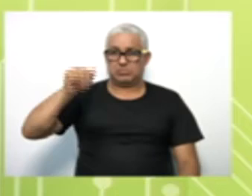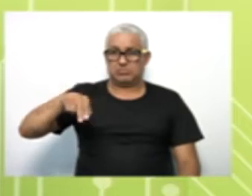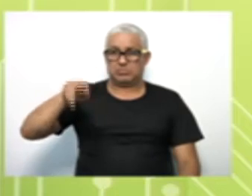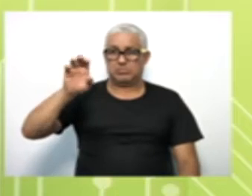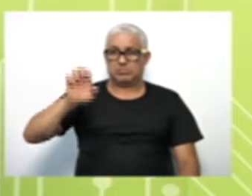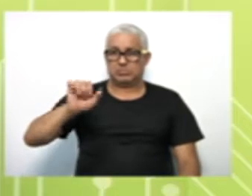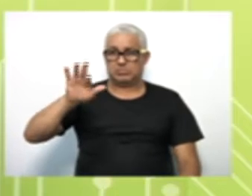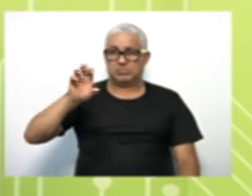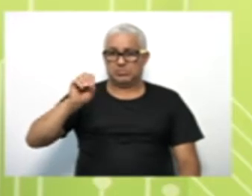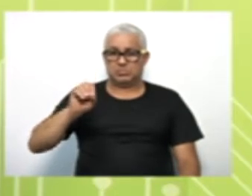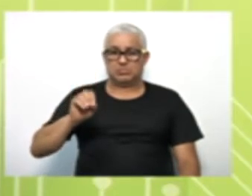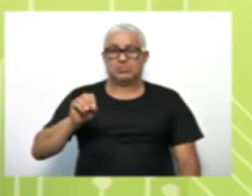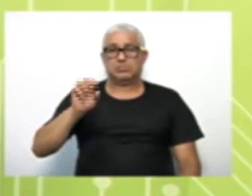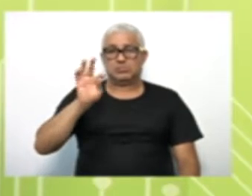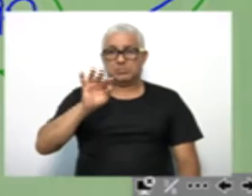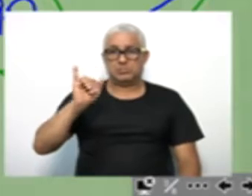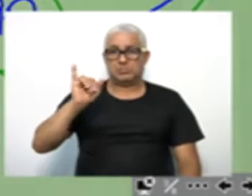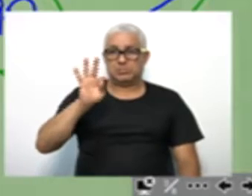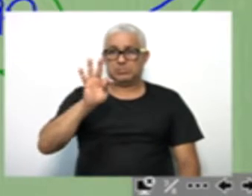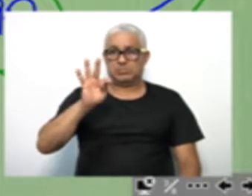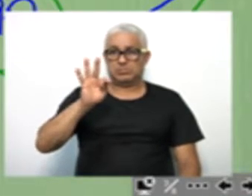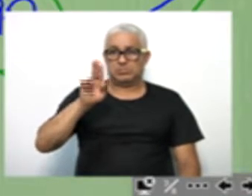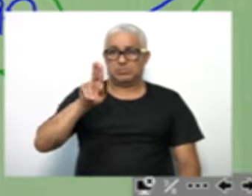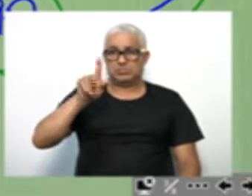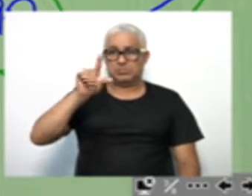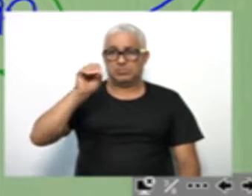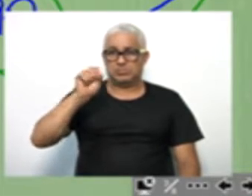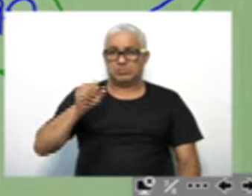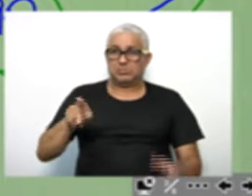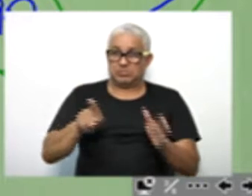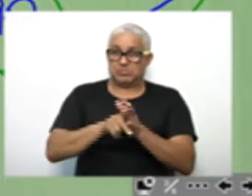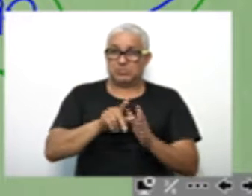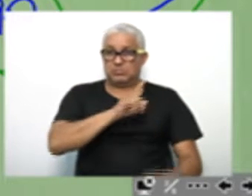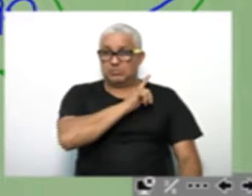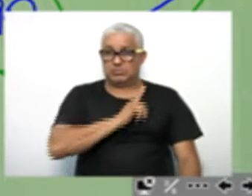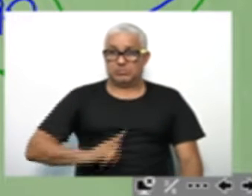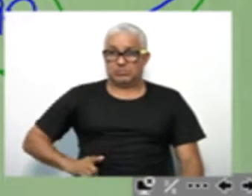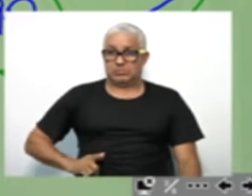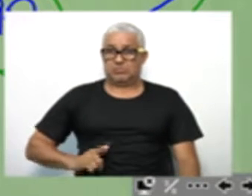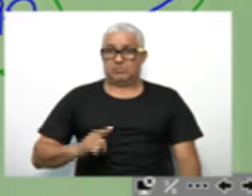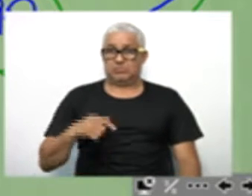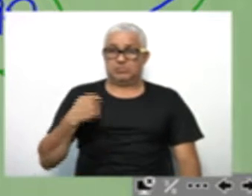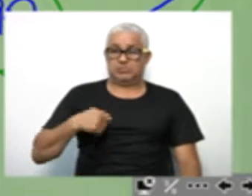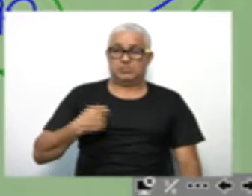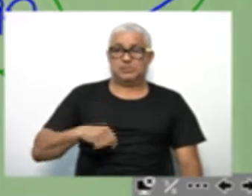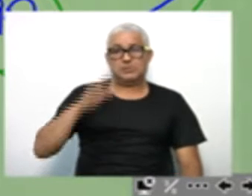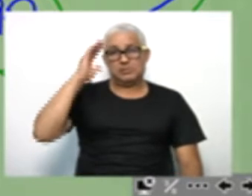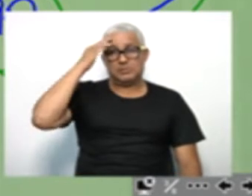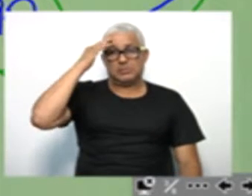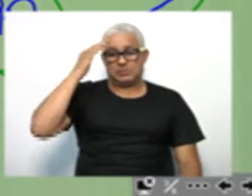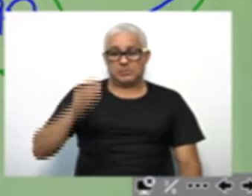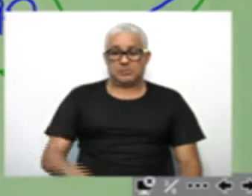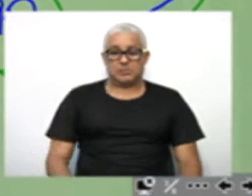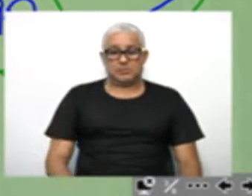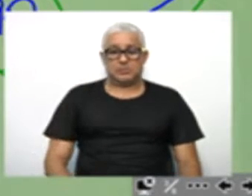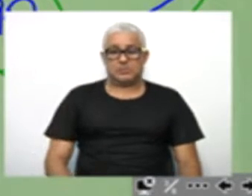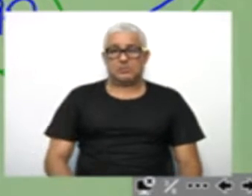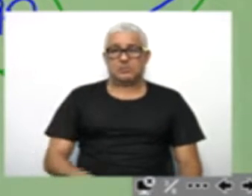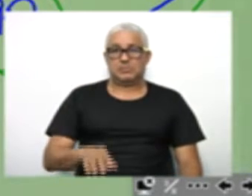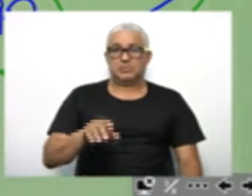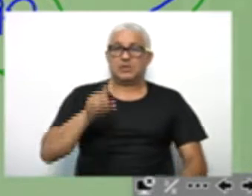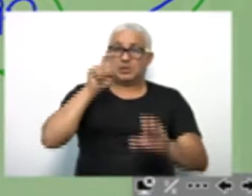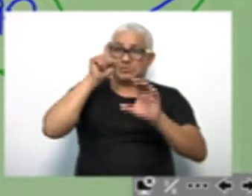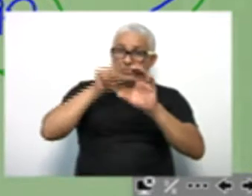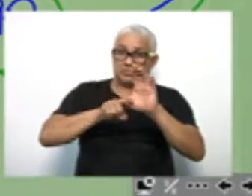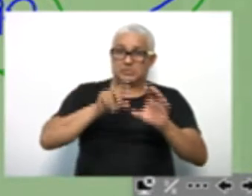do governo, a gente precisa compreender, nesse momento, estou falando aqui de títulos da dívida pública, que quando o